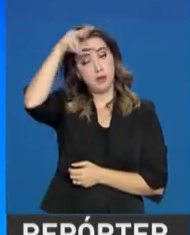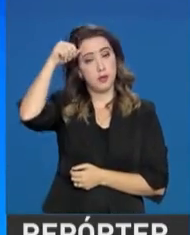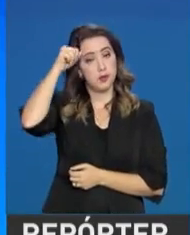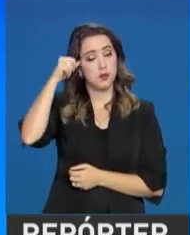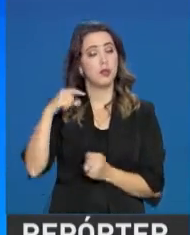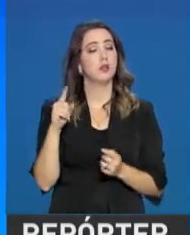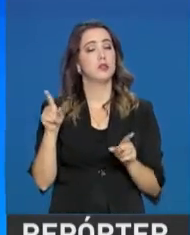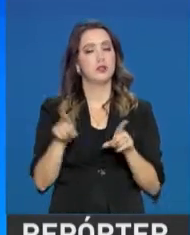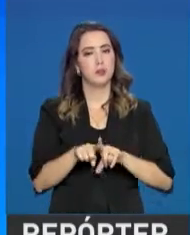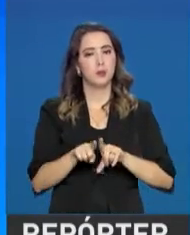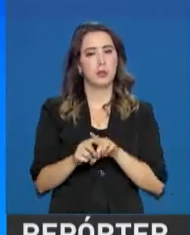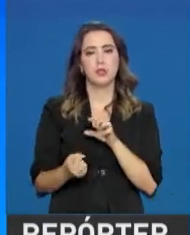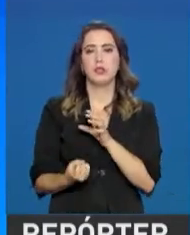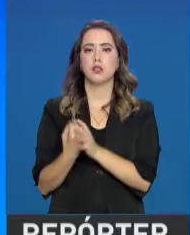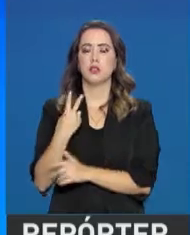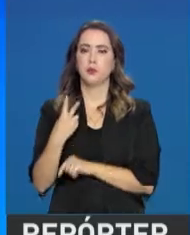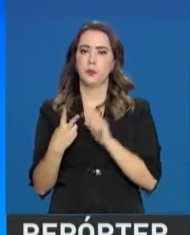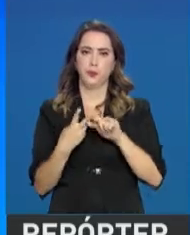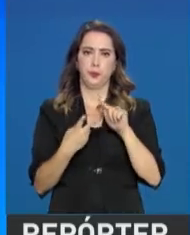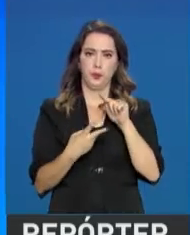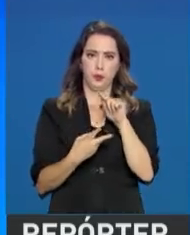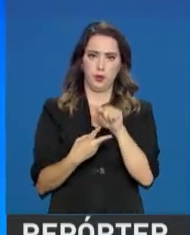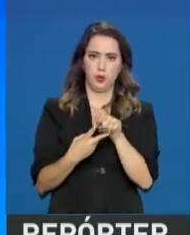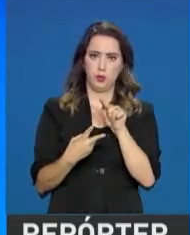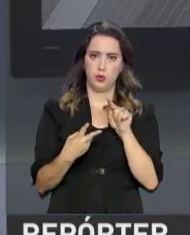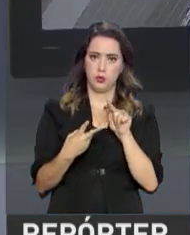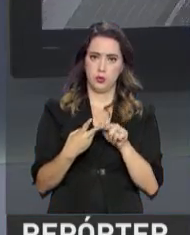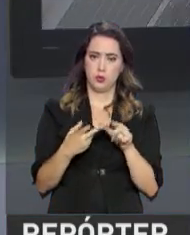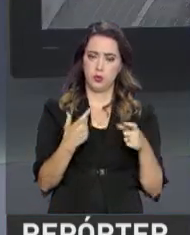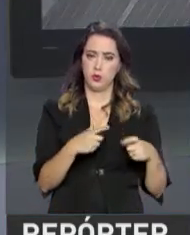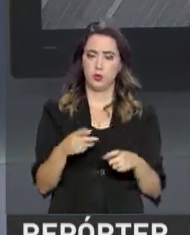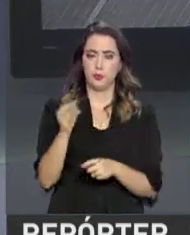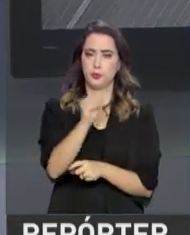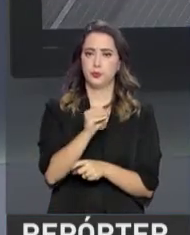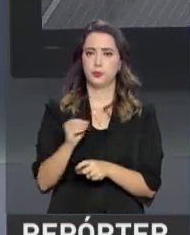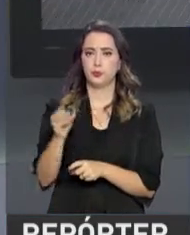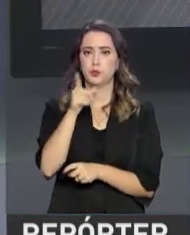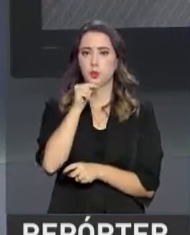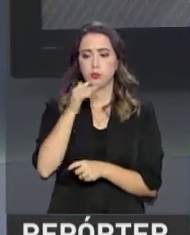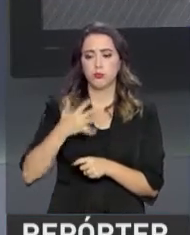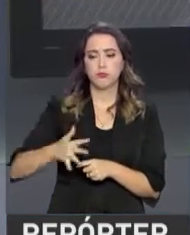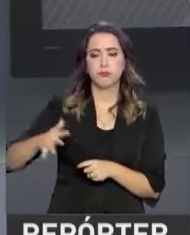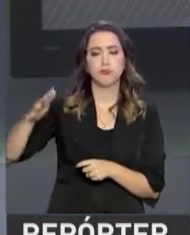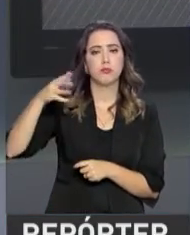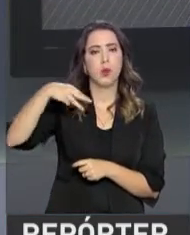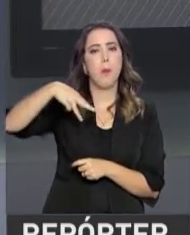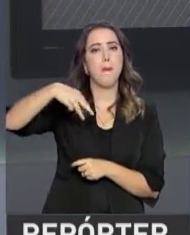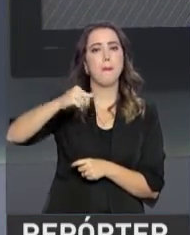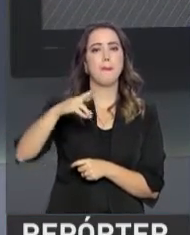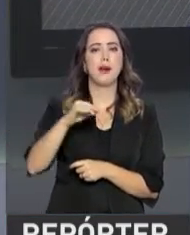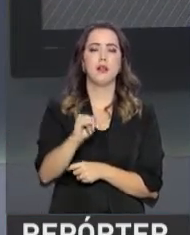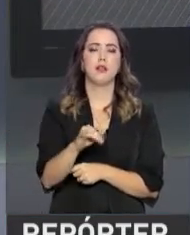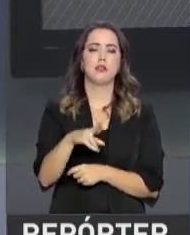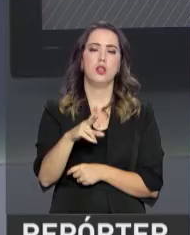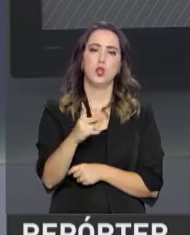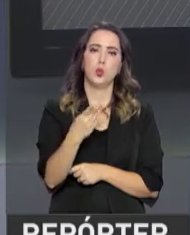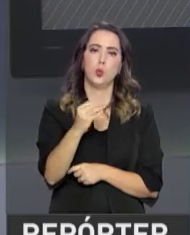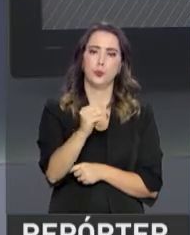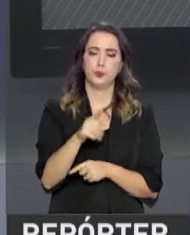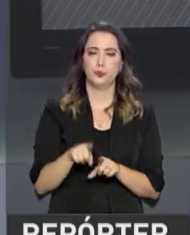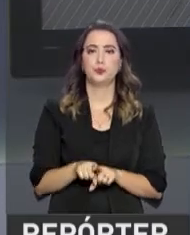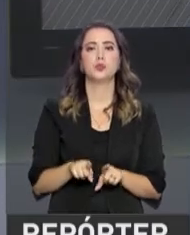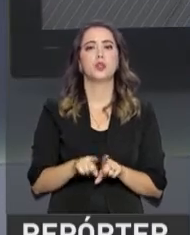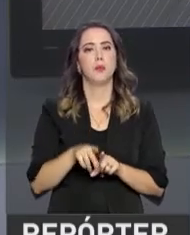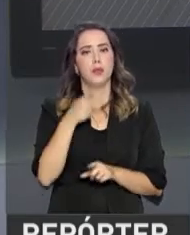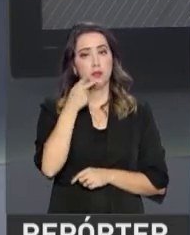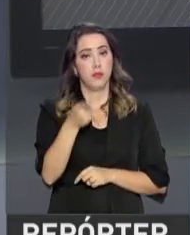de conservação da biodiversidade marinha. Michel Temer destacou também o projeto de revitalização